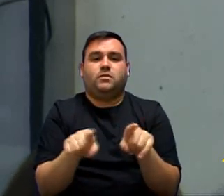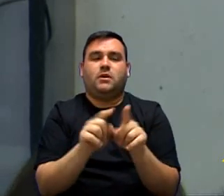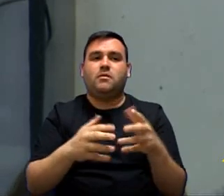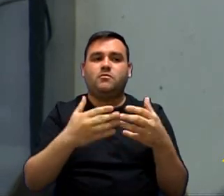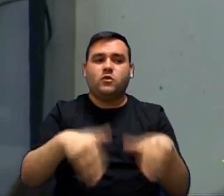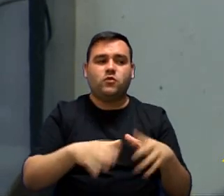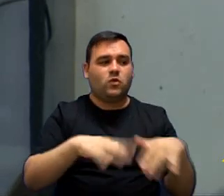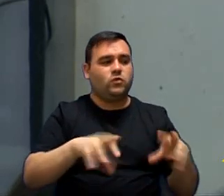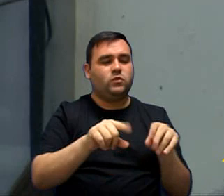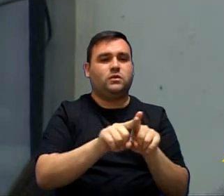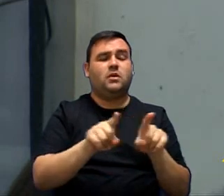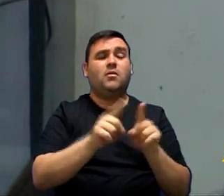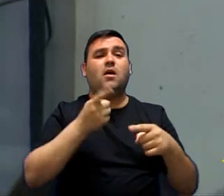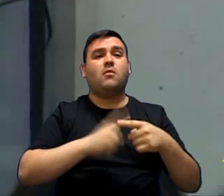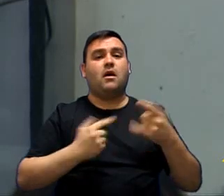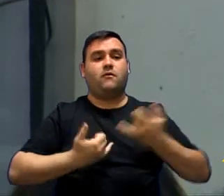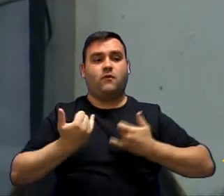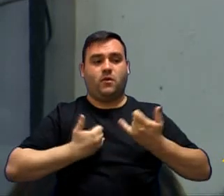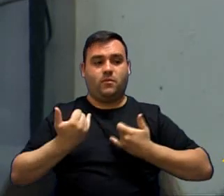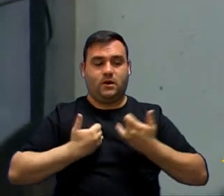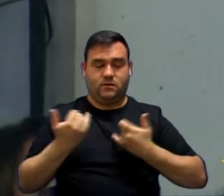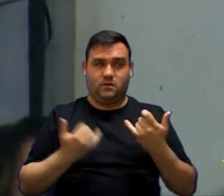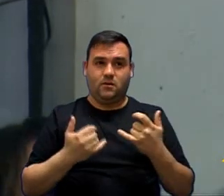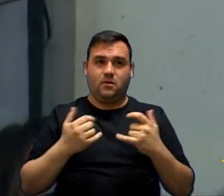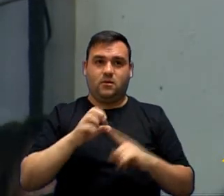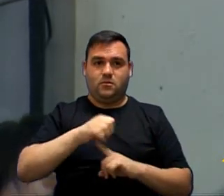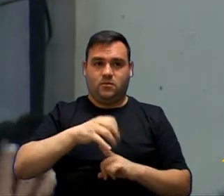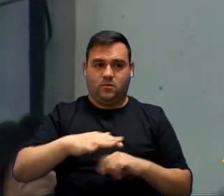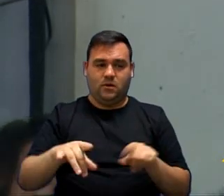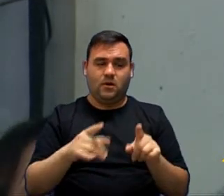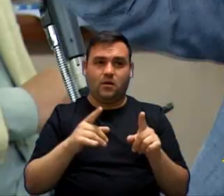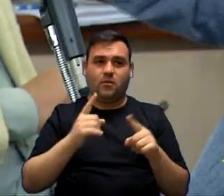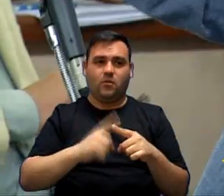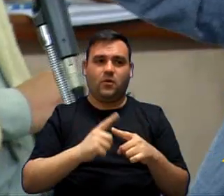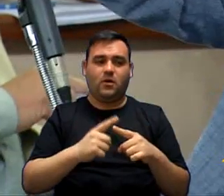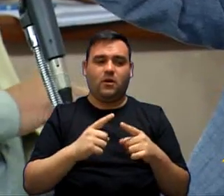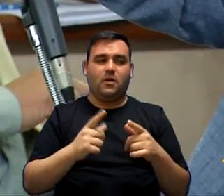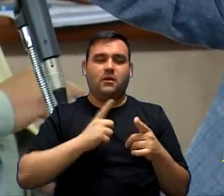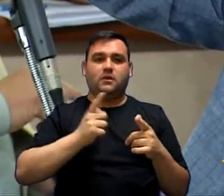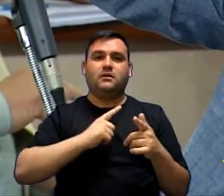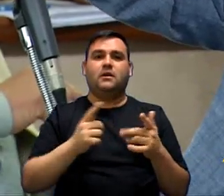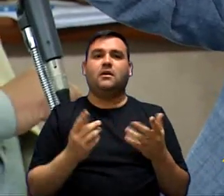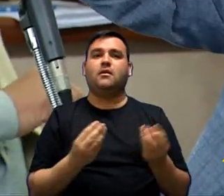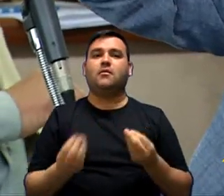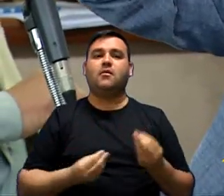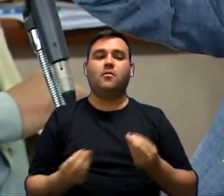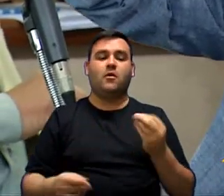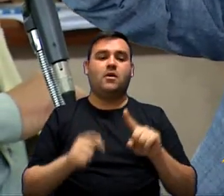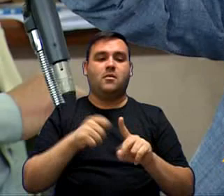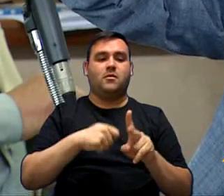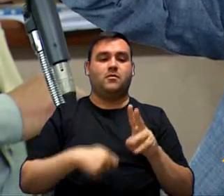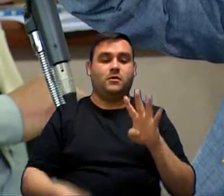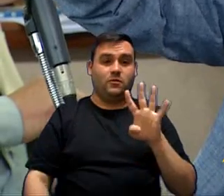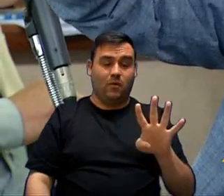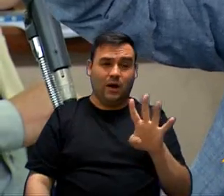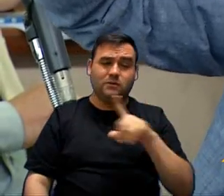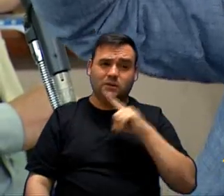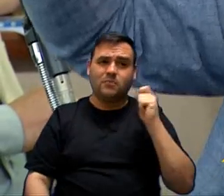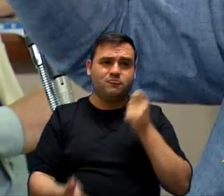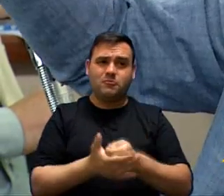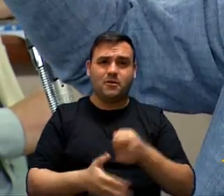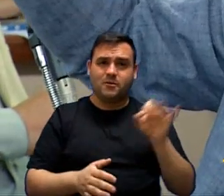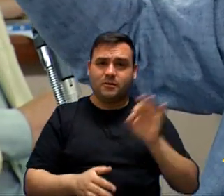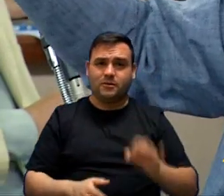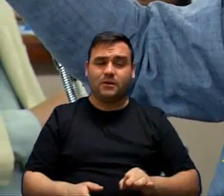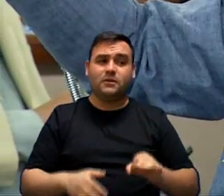prejudicada. Segundo informações, dos próprios funcionários... Mas como que a gente vai pagar se não tem contrato? Já existiram. Que está 4 meses já sem pagamento. TACs. E